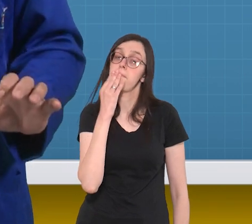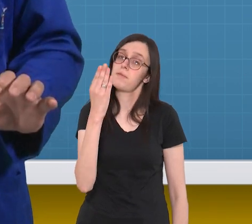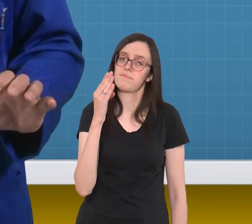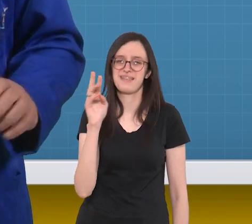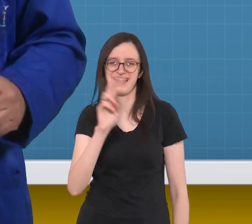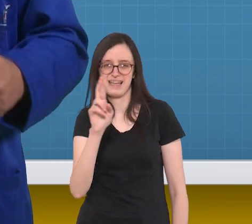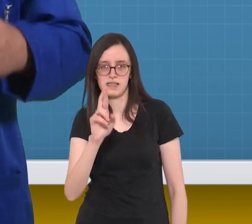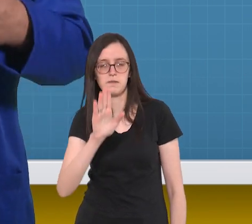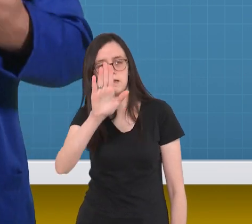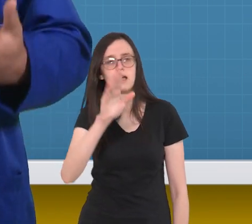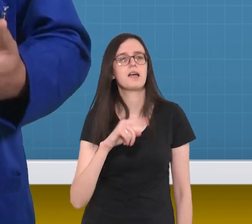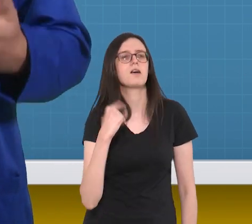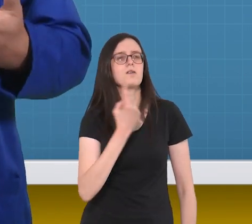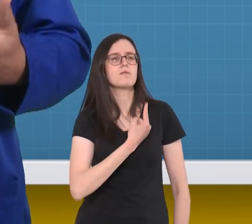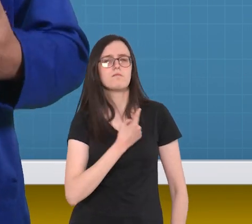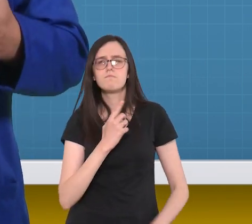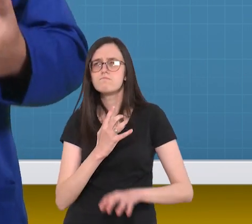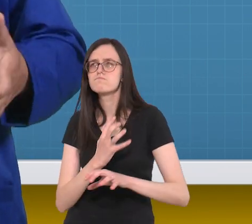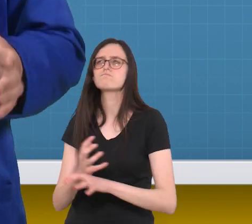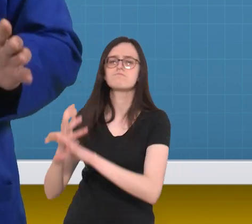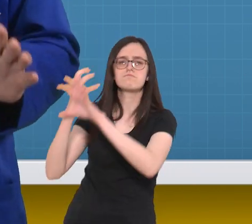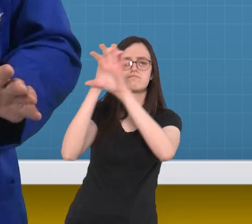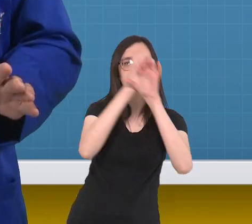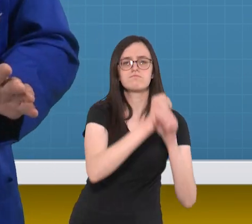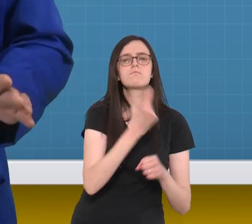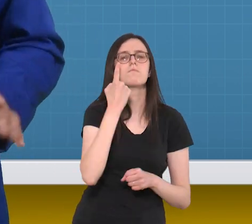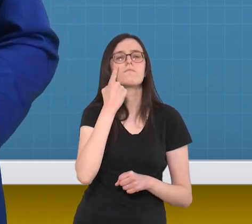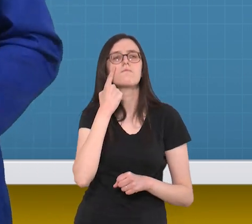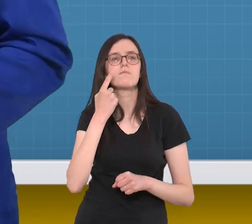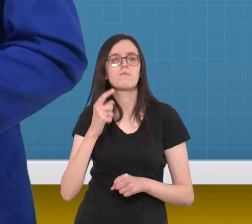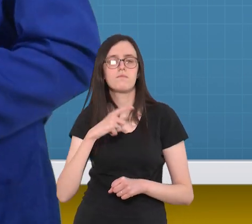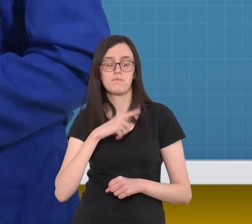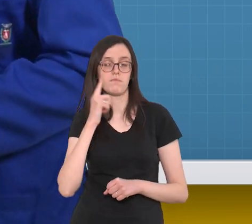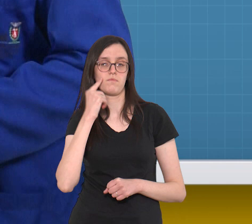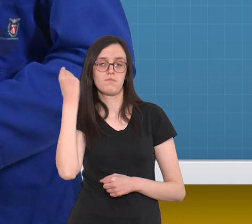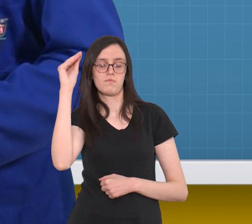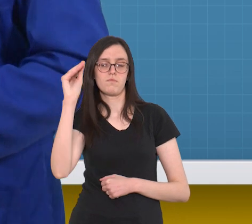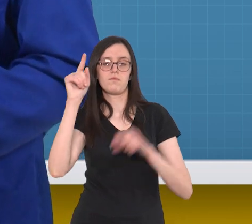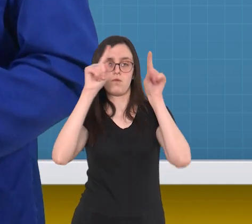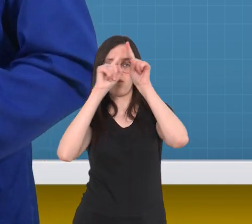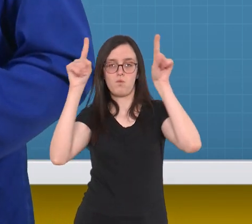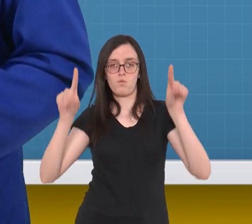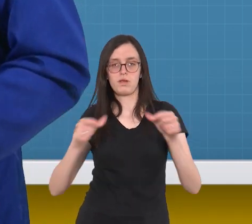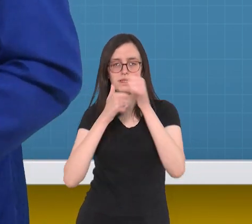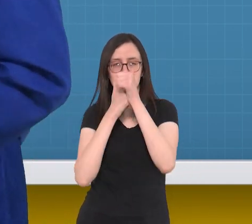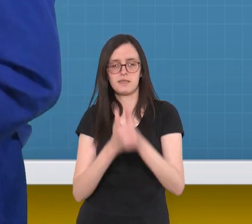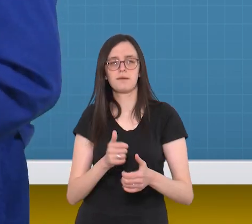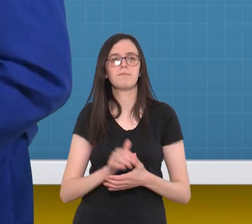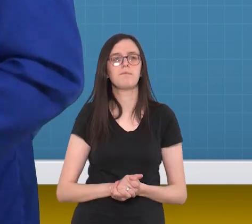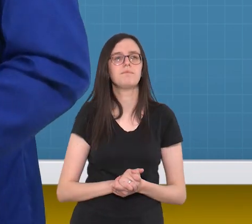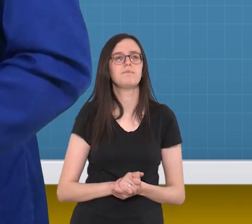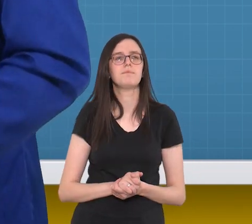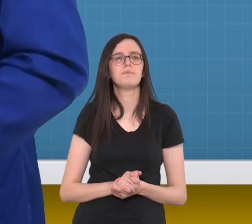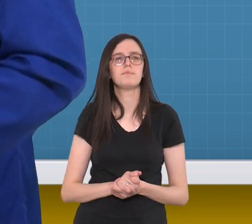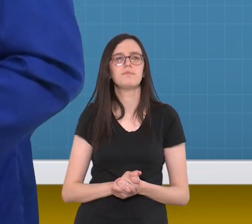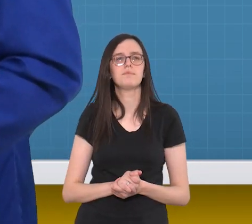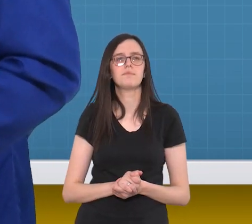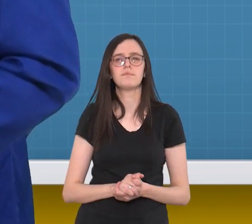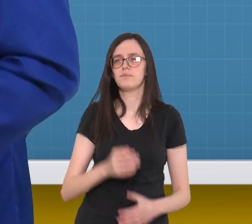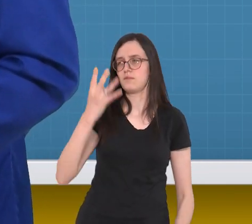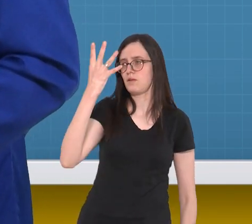Ou seja, nós vamos alinhar numa única coluna, registra para mim, senhor Giz, numa única coluna,